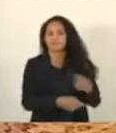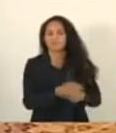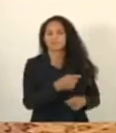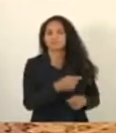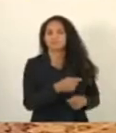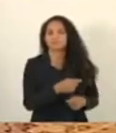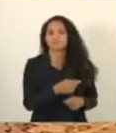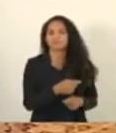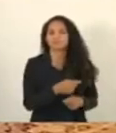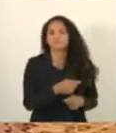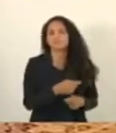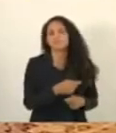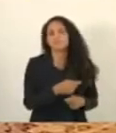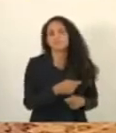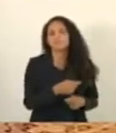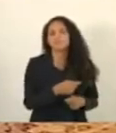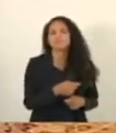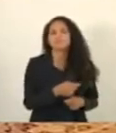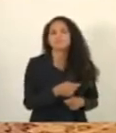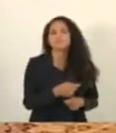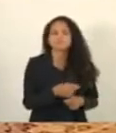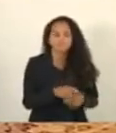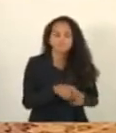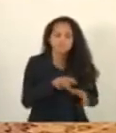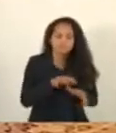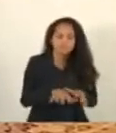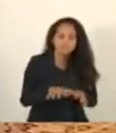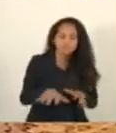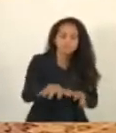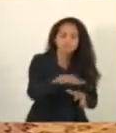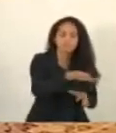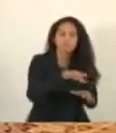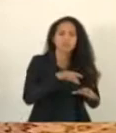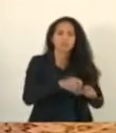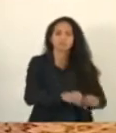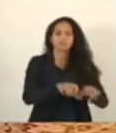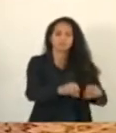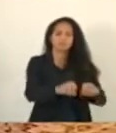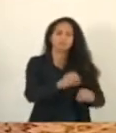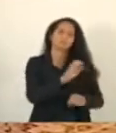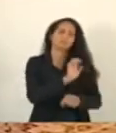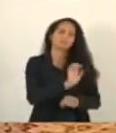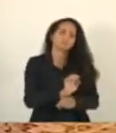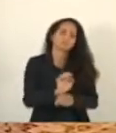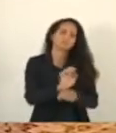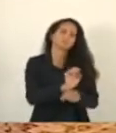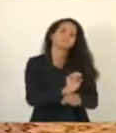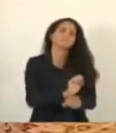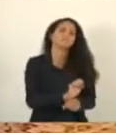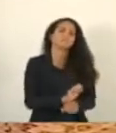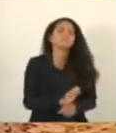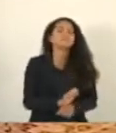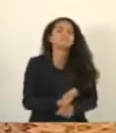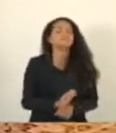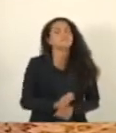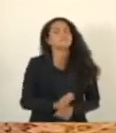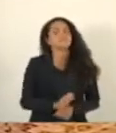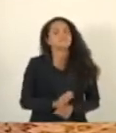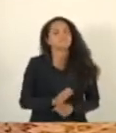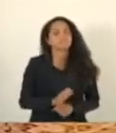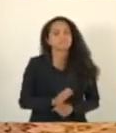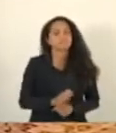apropria de setores do Estado, e com isso vem uma das